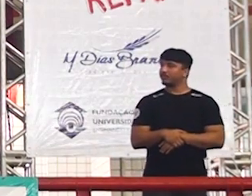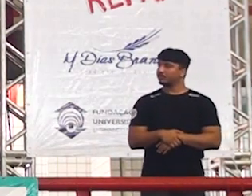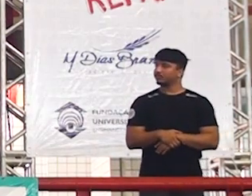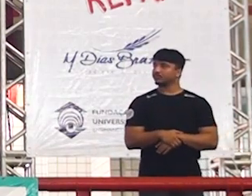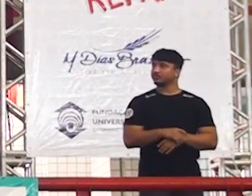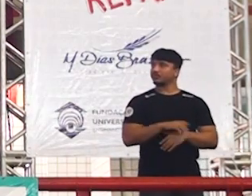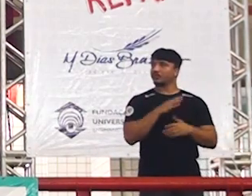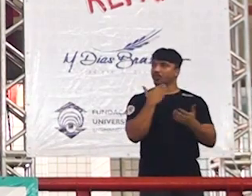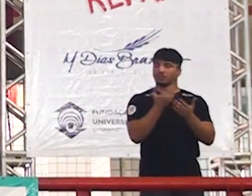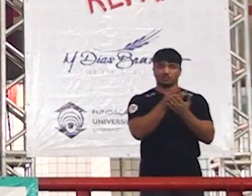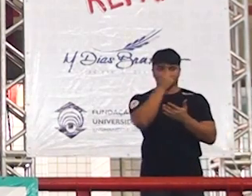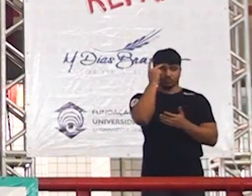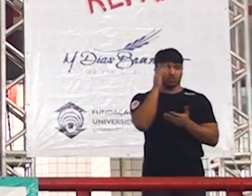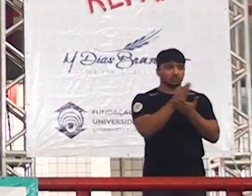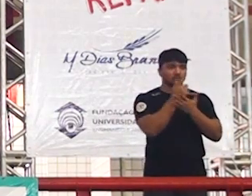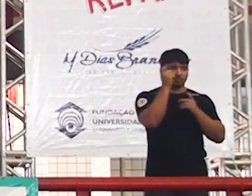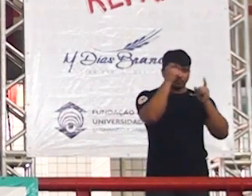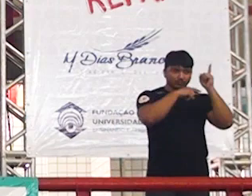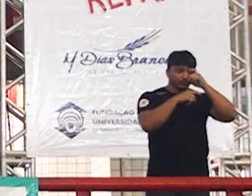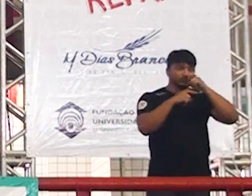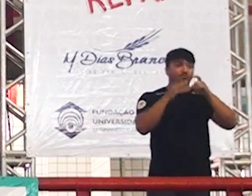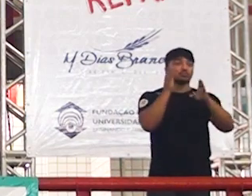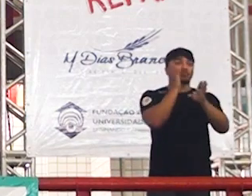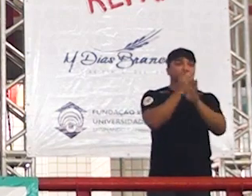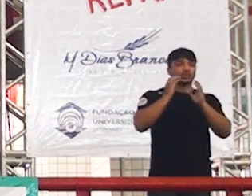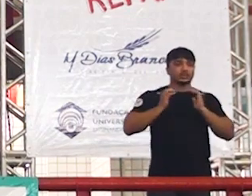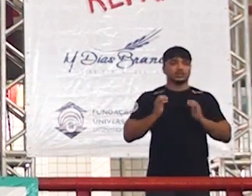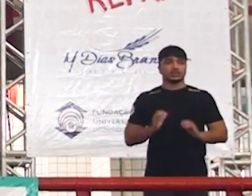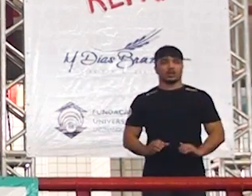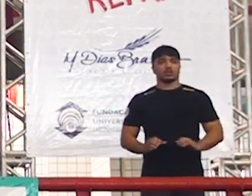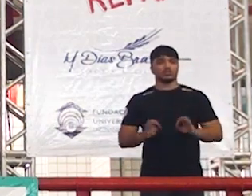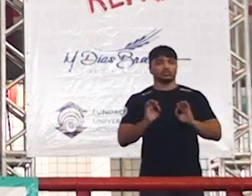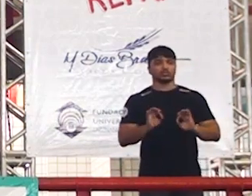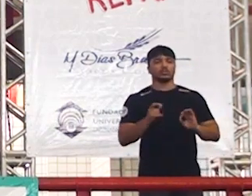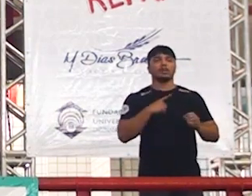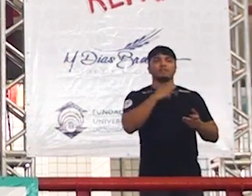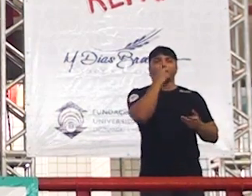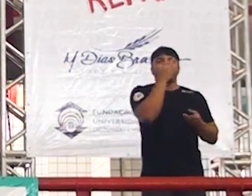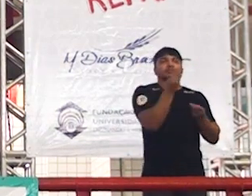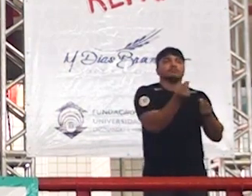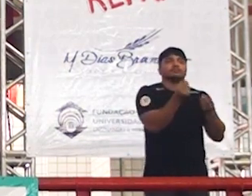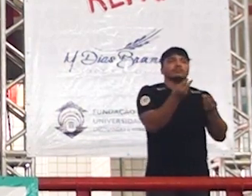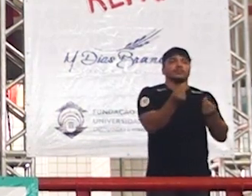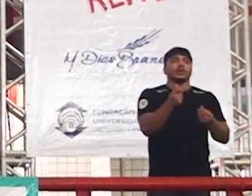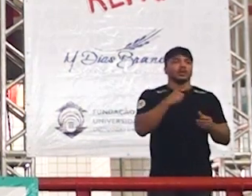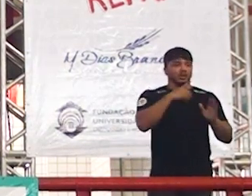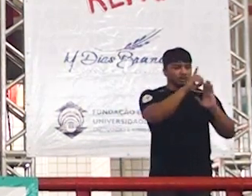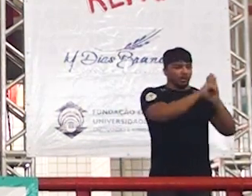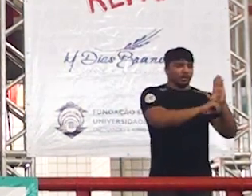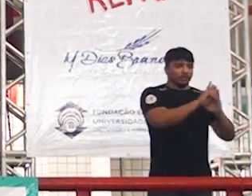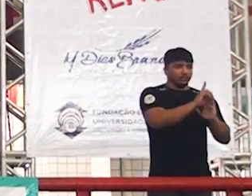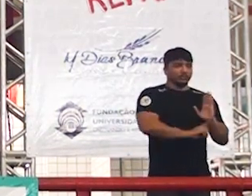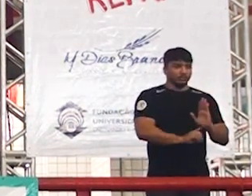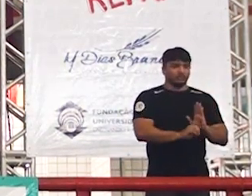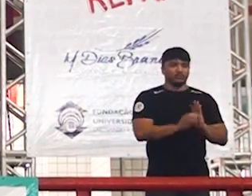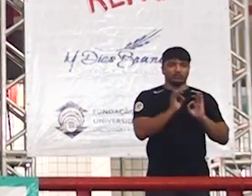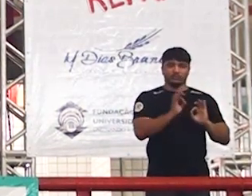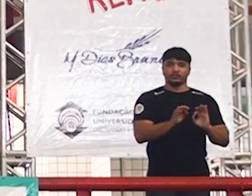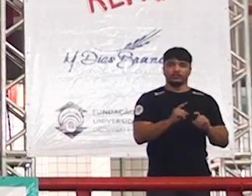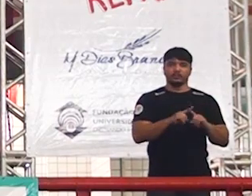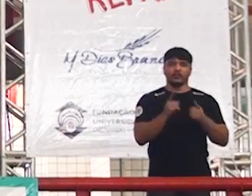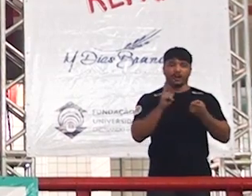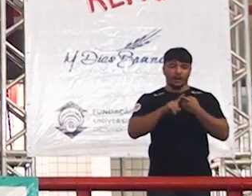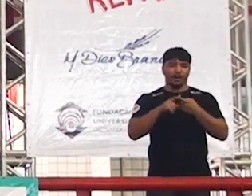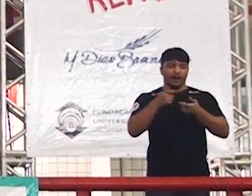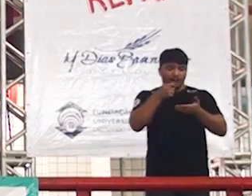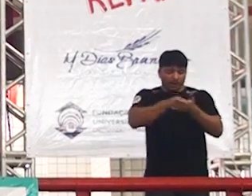Seria complicado até hoje. Ser cidadão pressupõe ter direitos. Mas